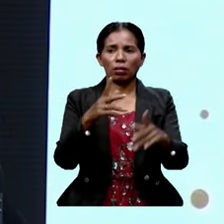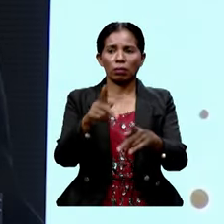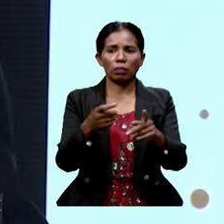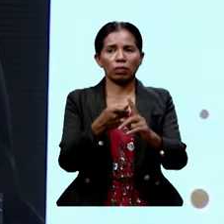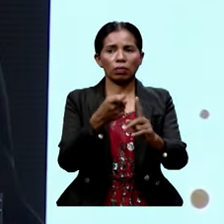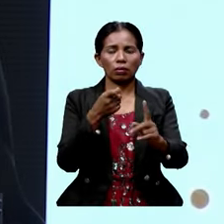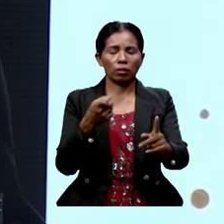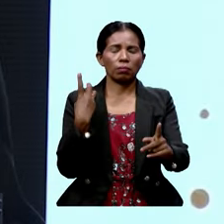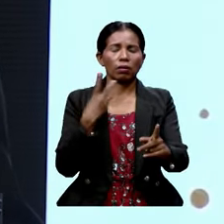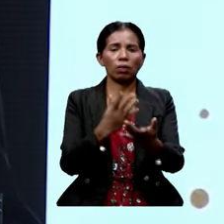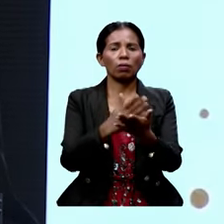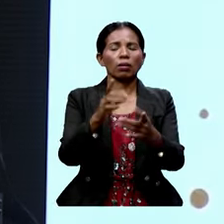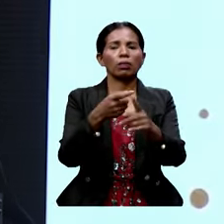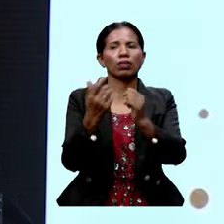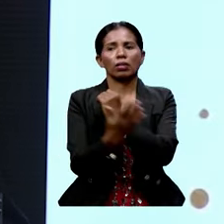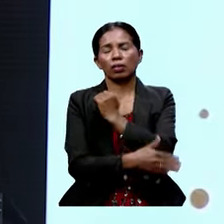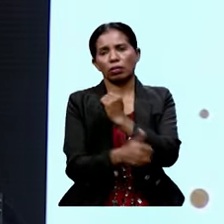cilindro.